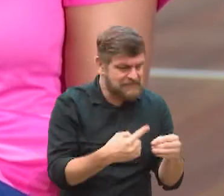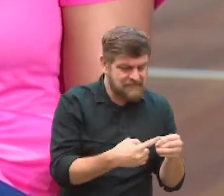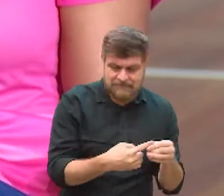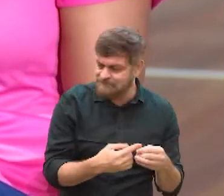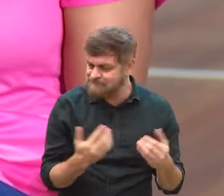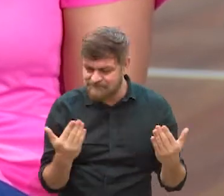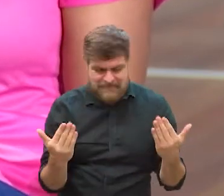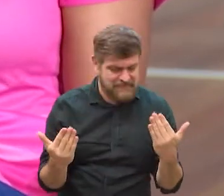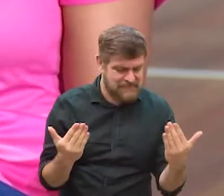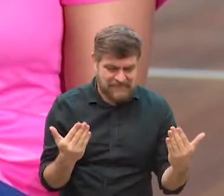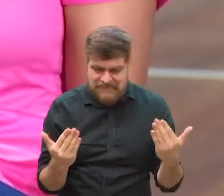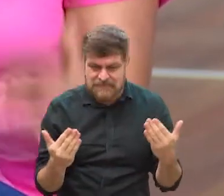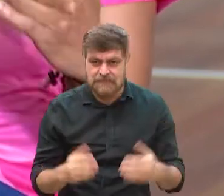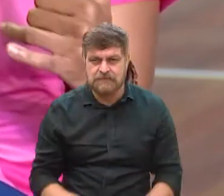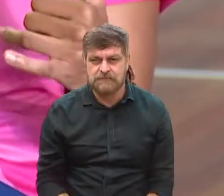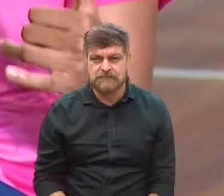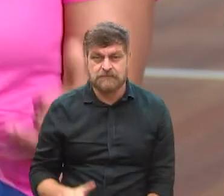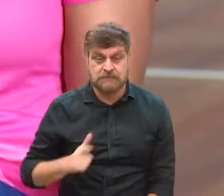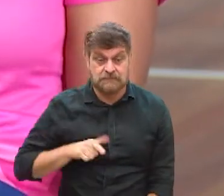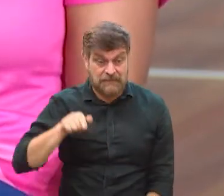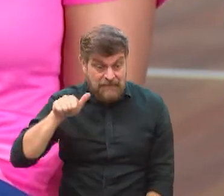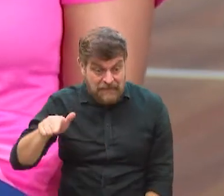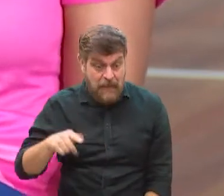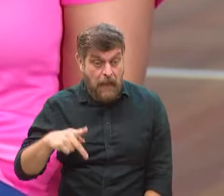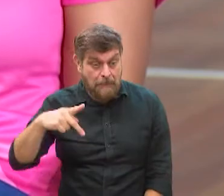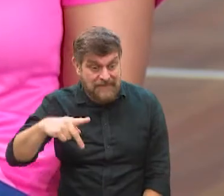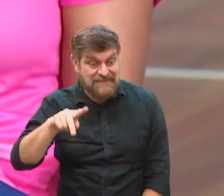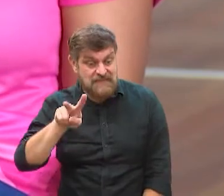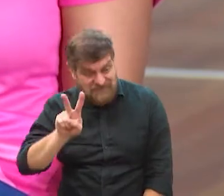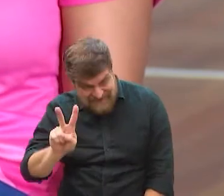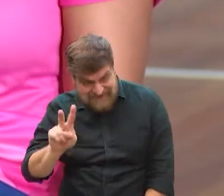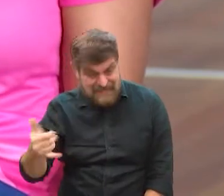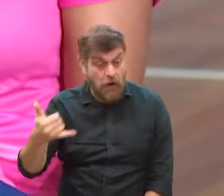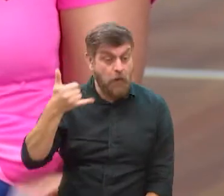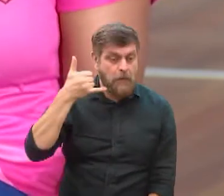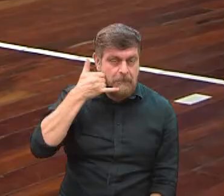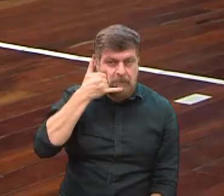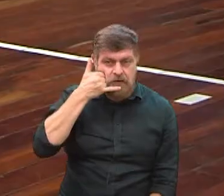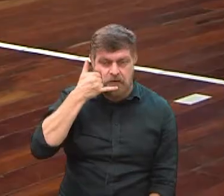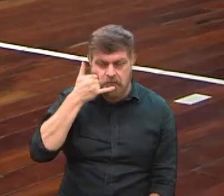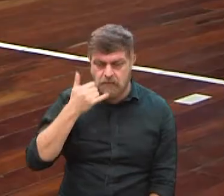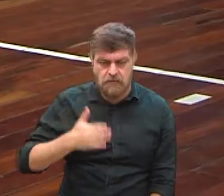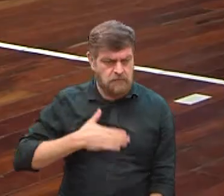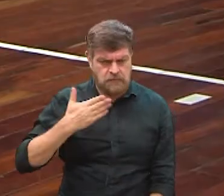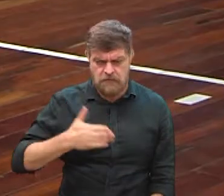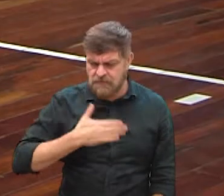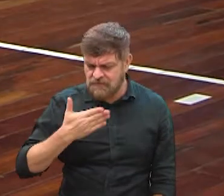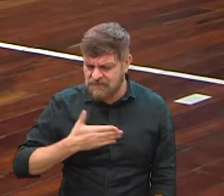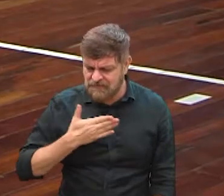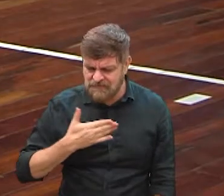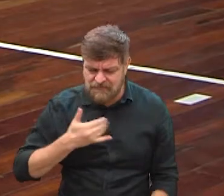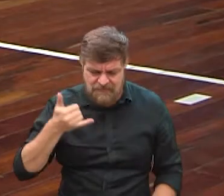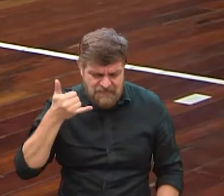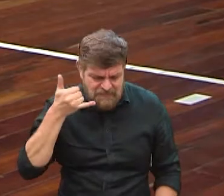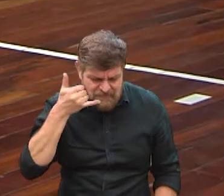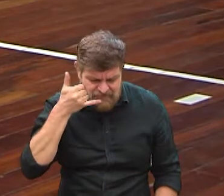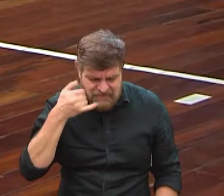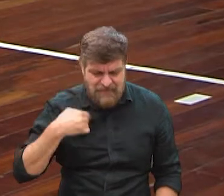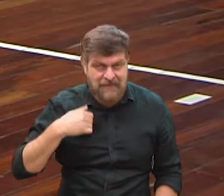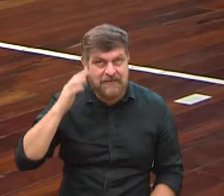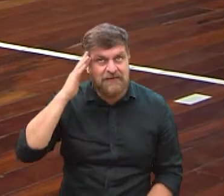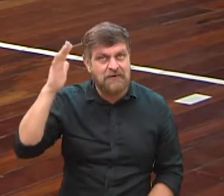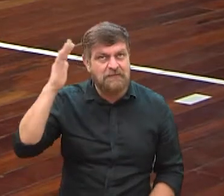equipes que eu estava pensando, assim. E aí o técnico me ligou, falou assim, do nada, parecia que estava escutando o que eu